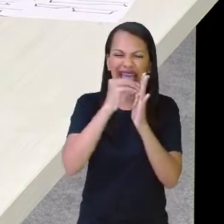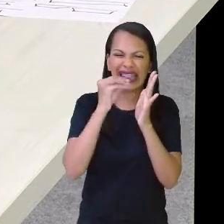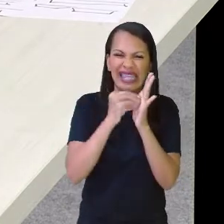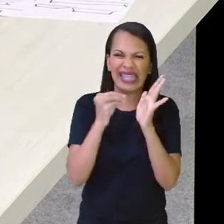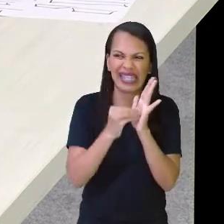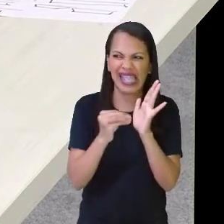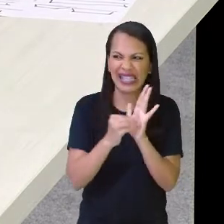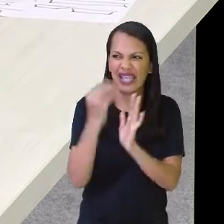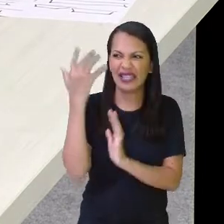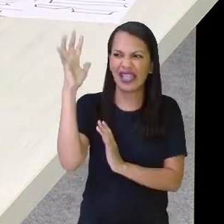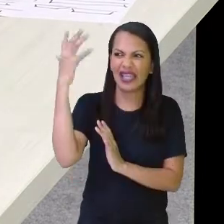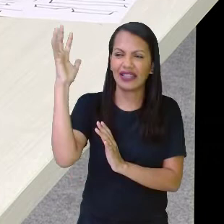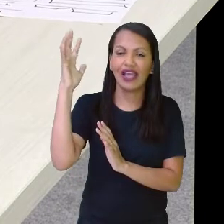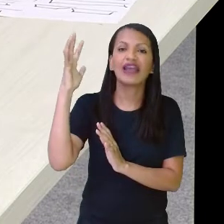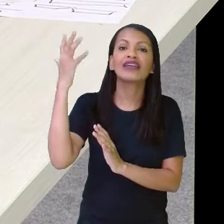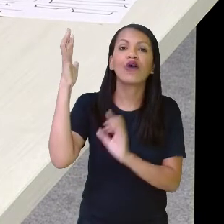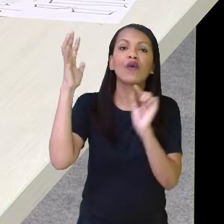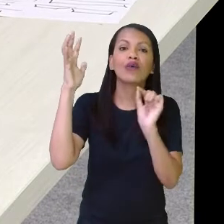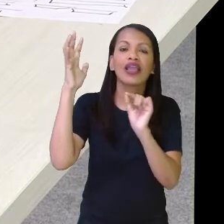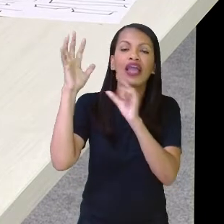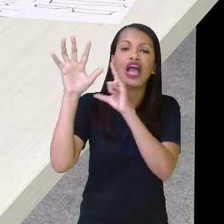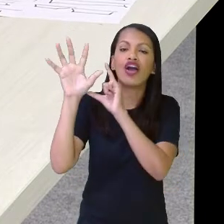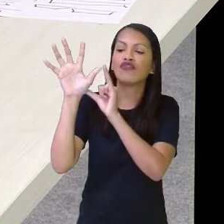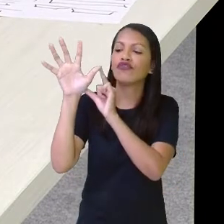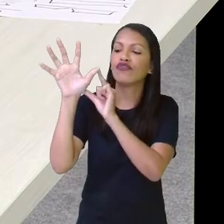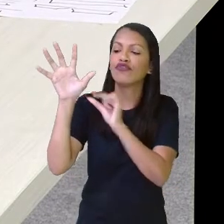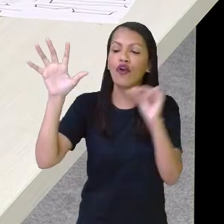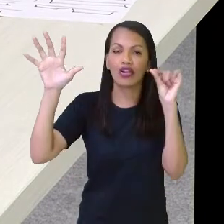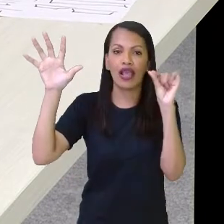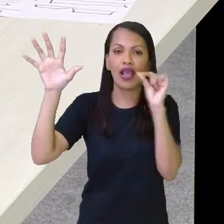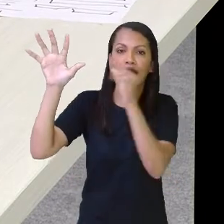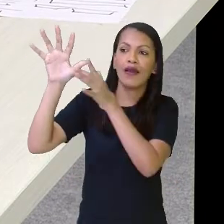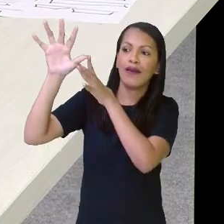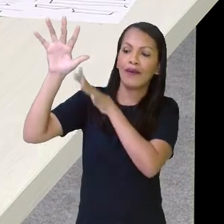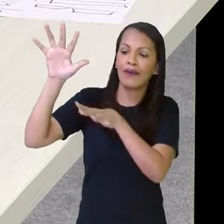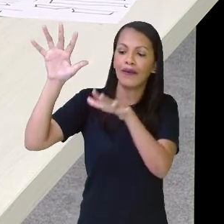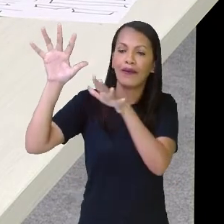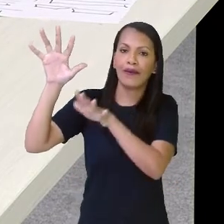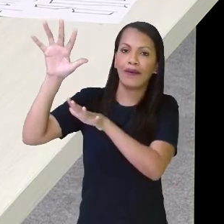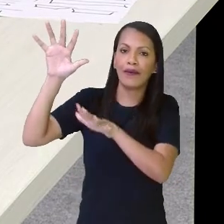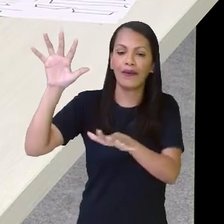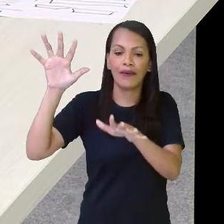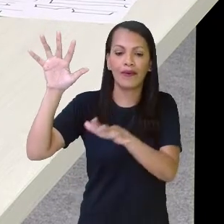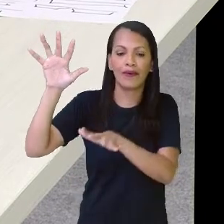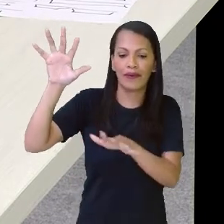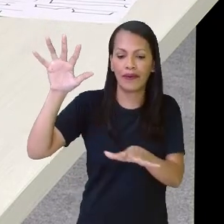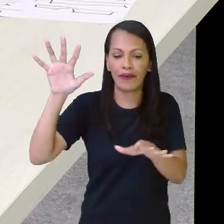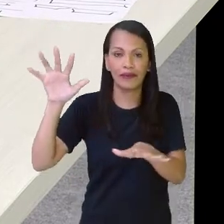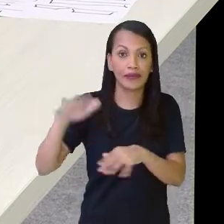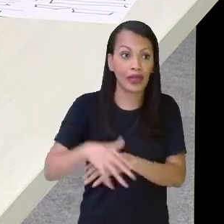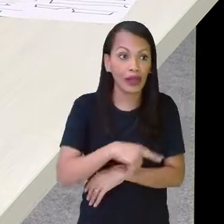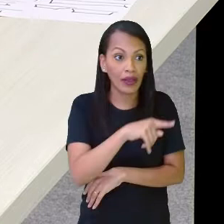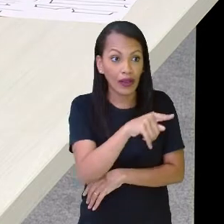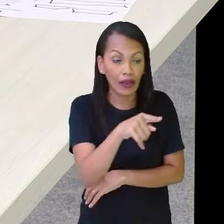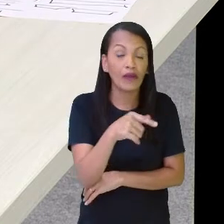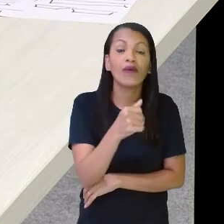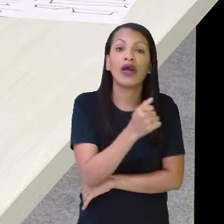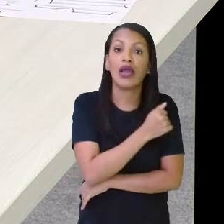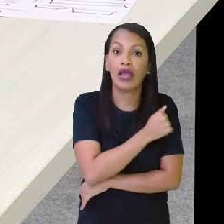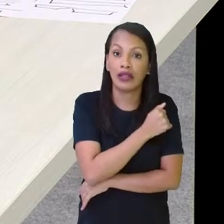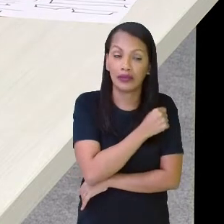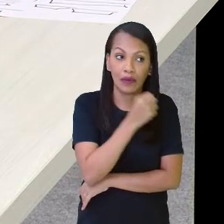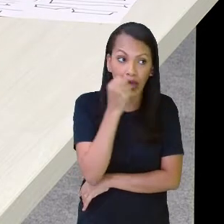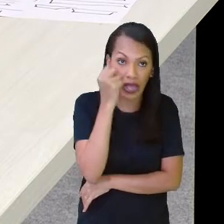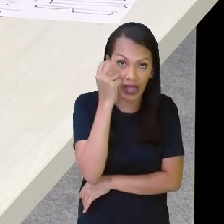aqui as folhas, as árvores que estão por aqui. E eles adivinharam, hein?